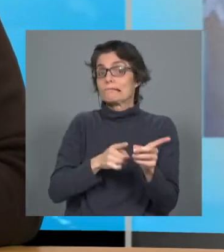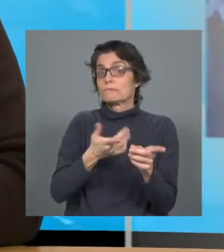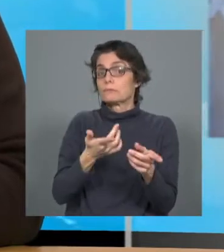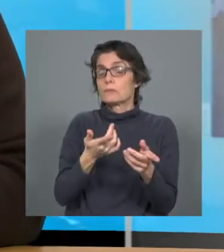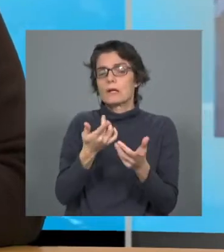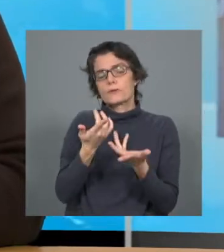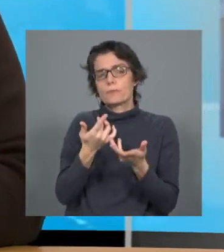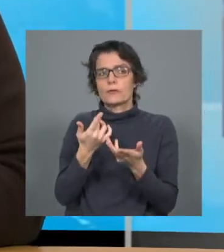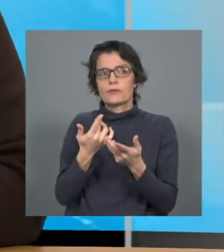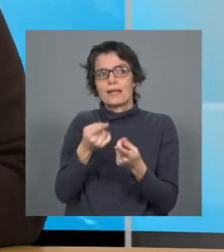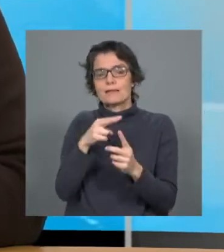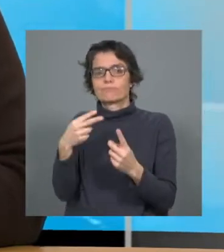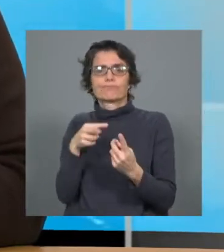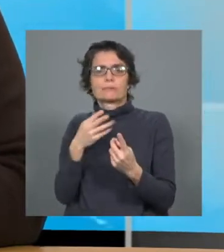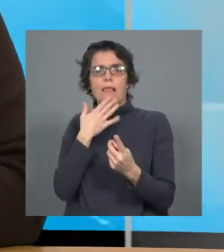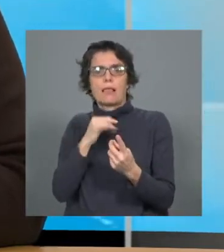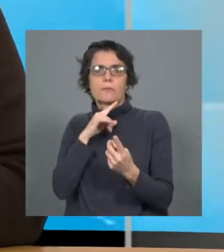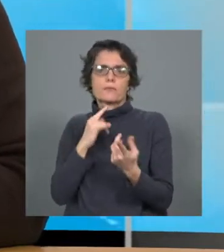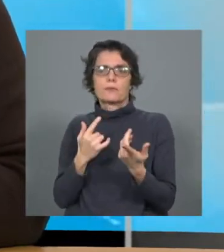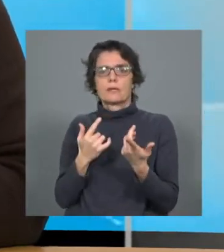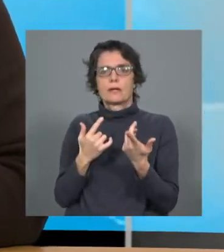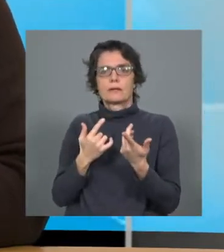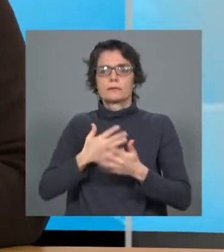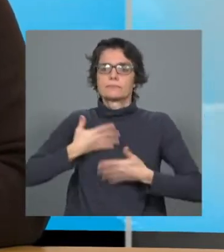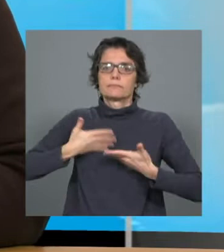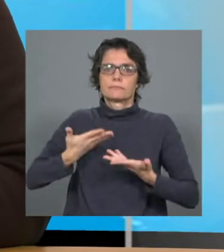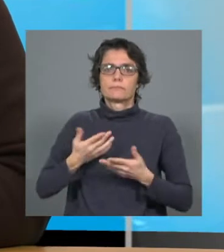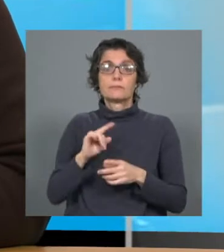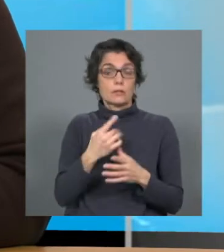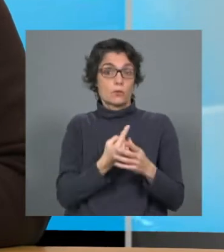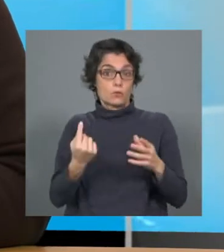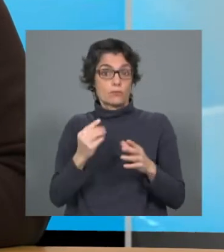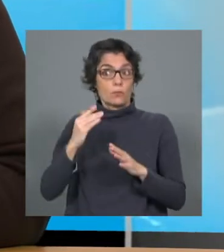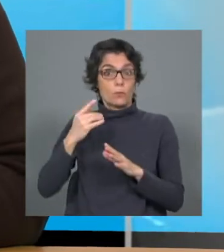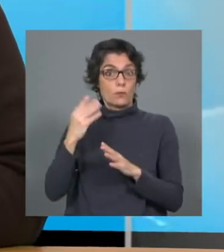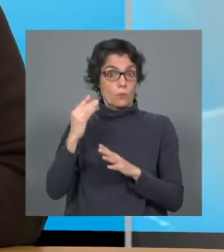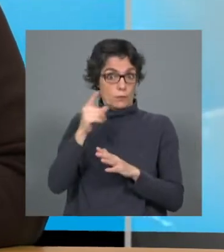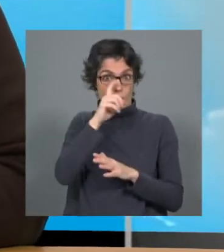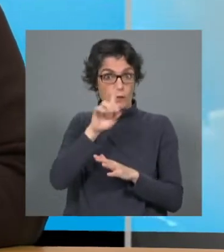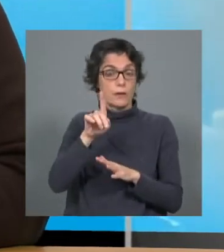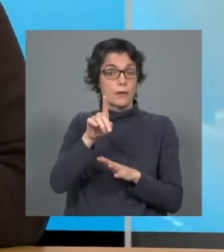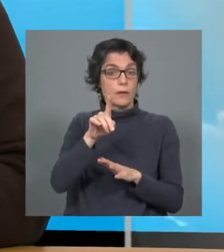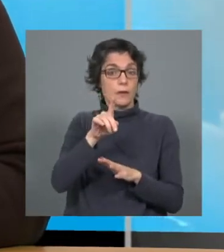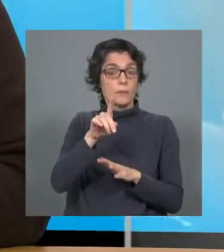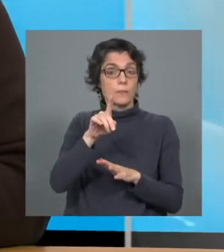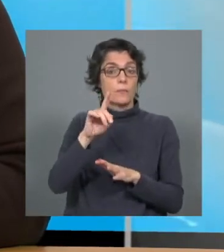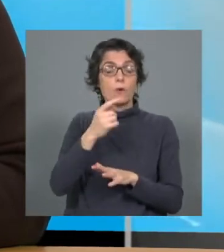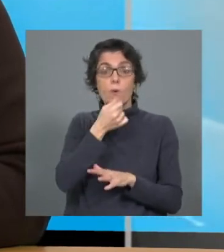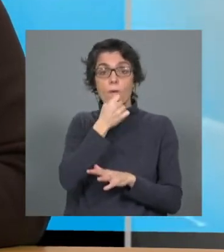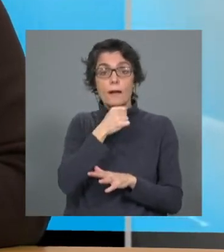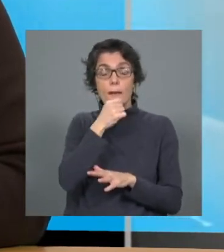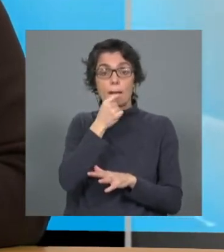perspectiva. E foi assim no primeiro desconfinamento, em maio do ano passado. Houve um plano